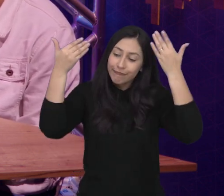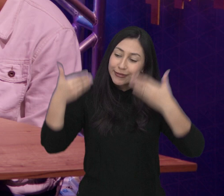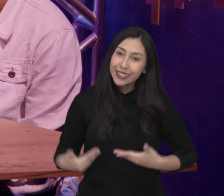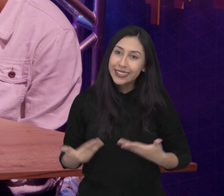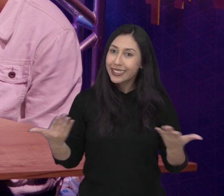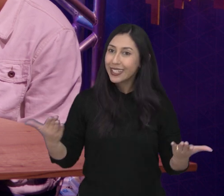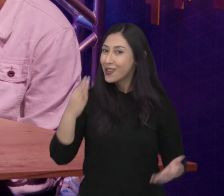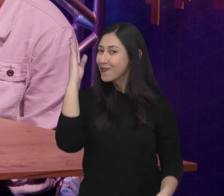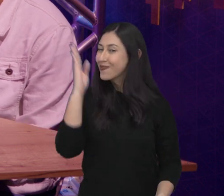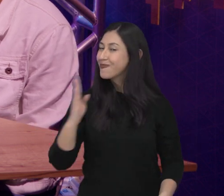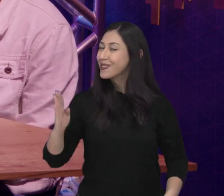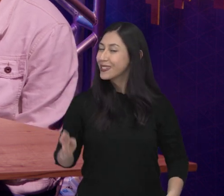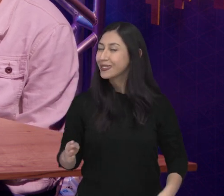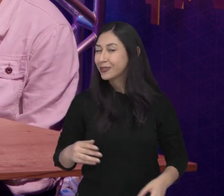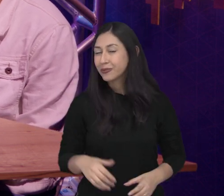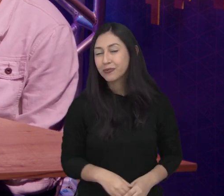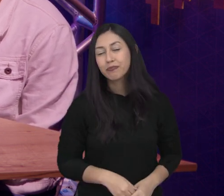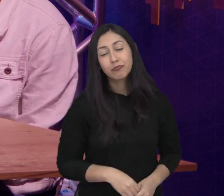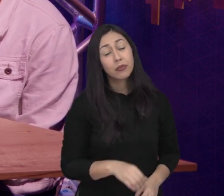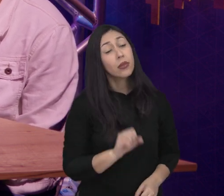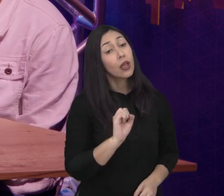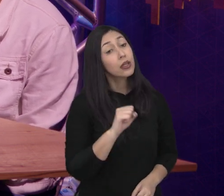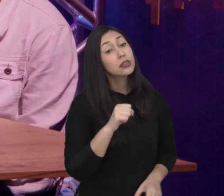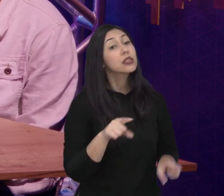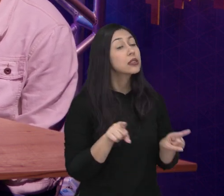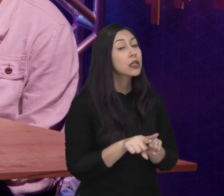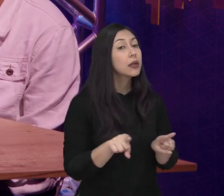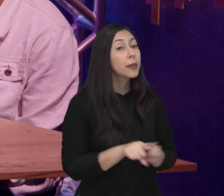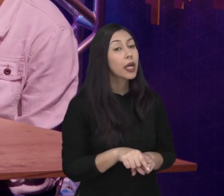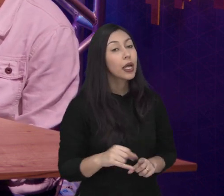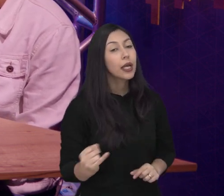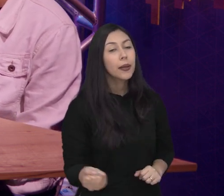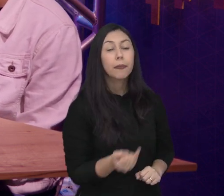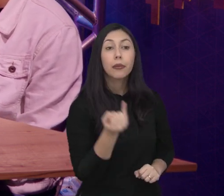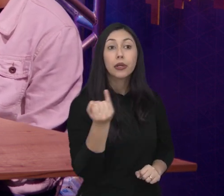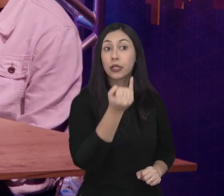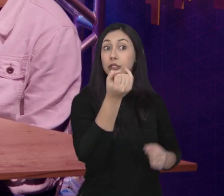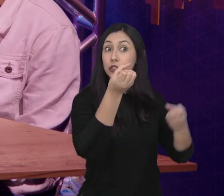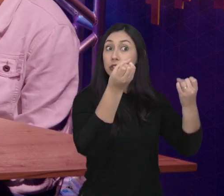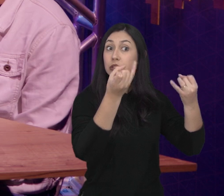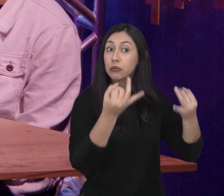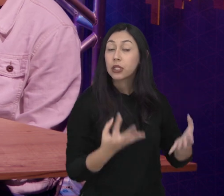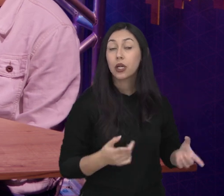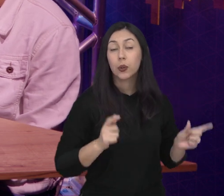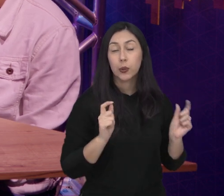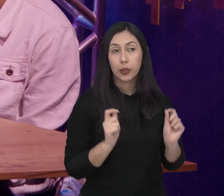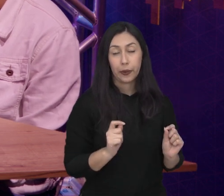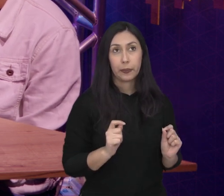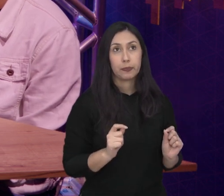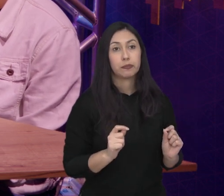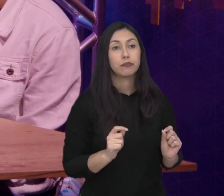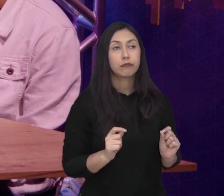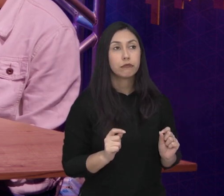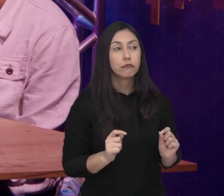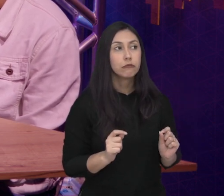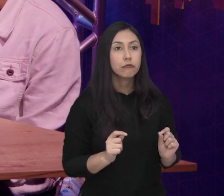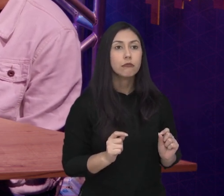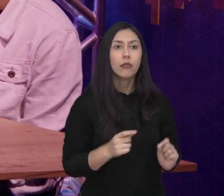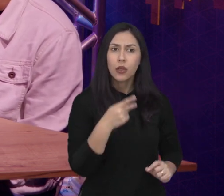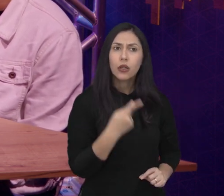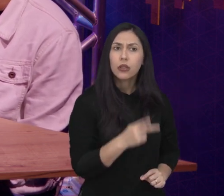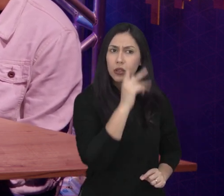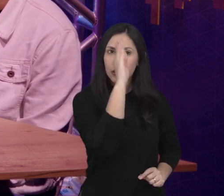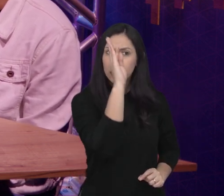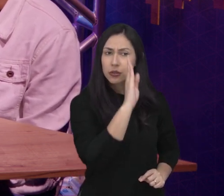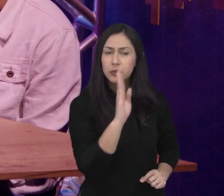que a gente é. Perfeito. E outra coisa bem importante da gente falar, antes da gente encerrar esse assunto, é que